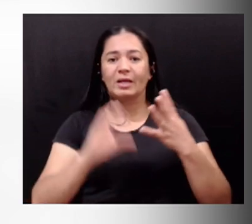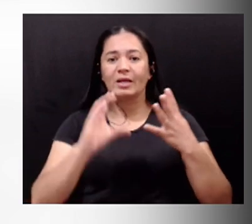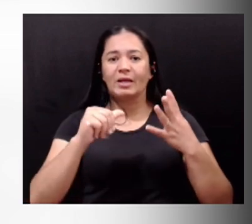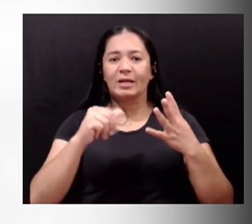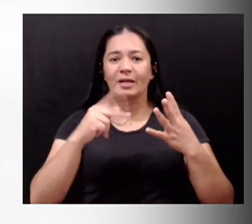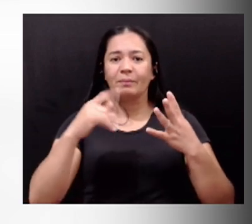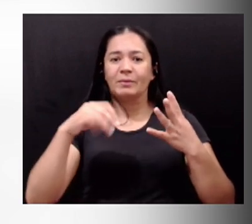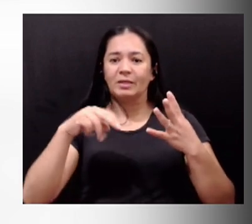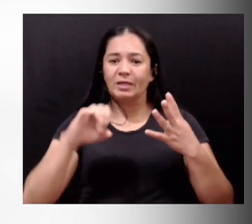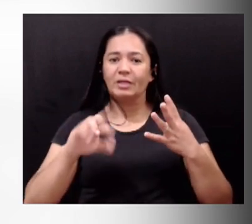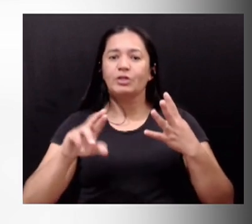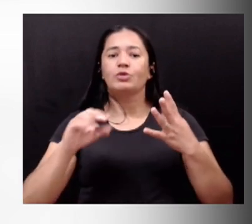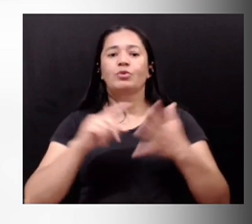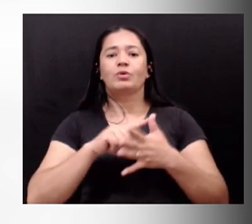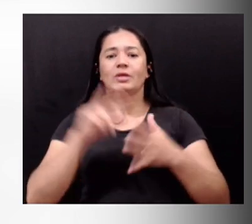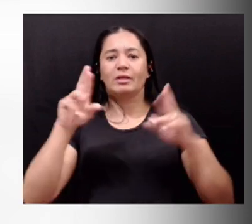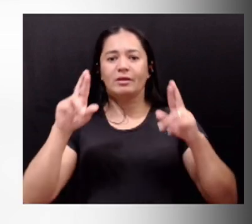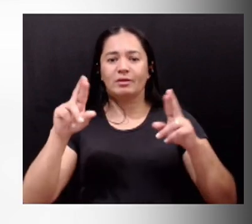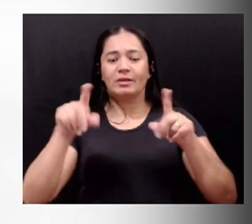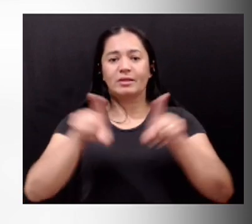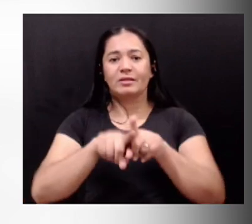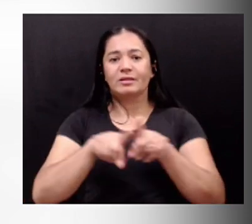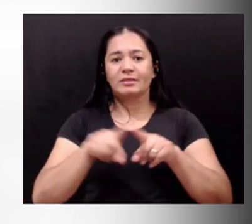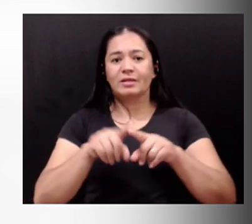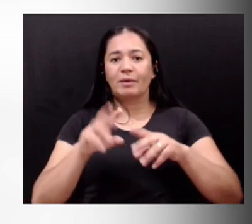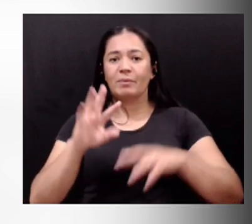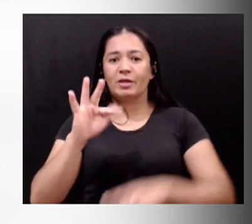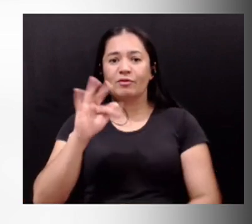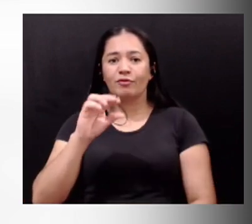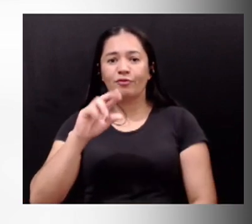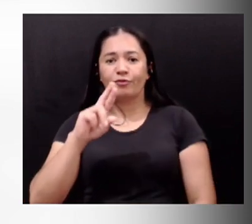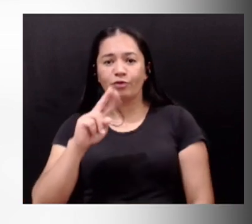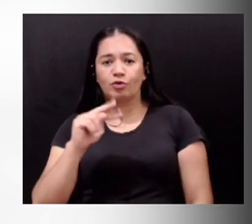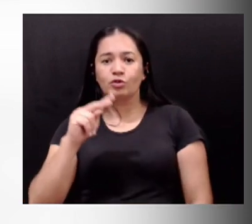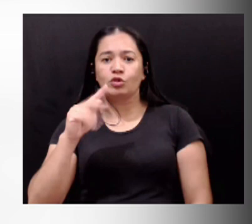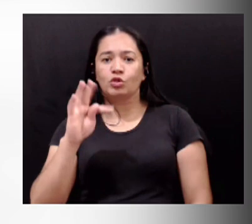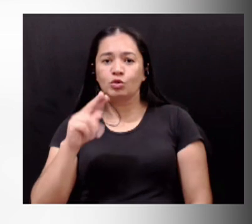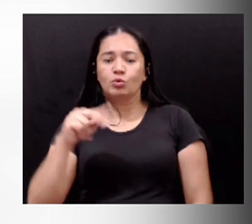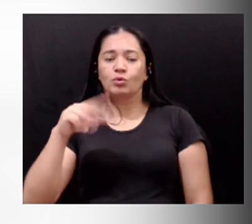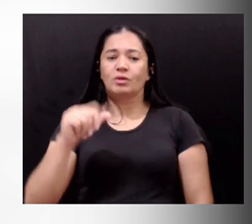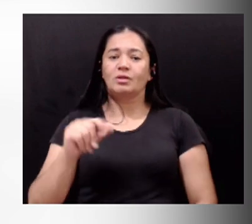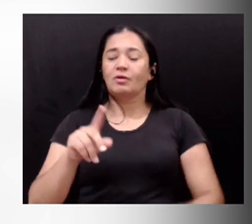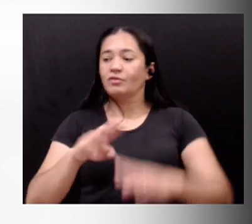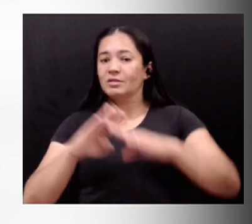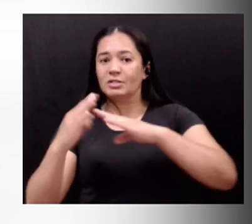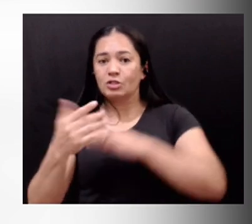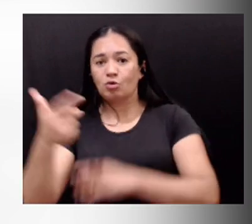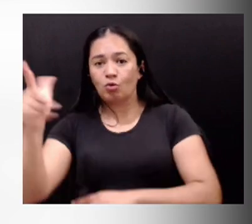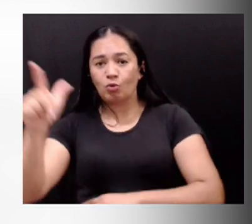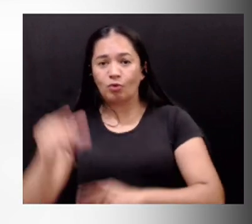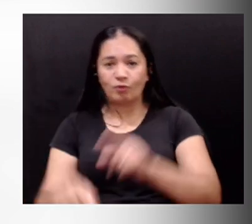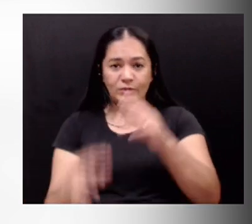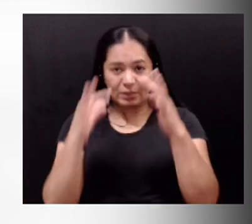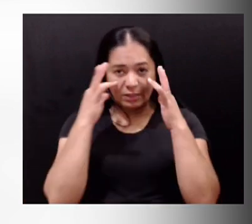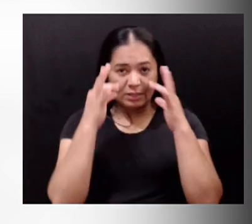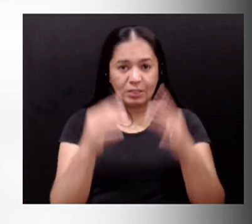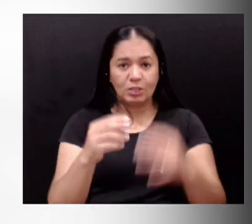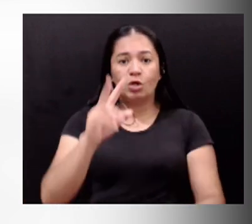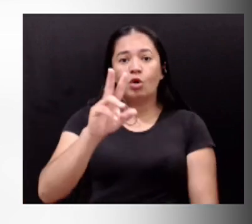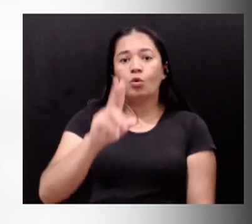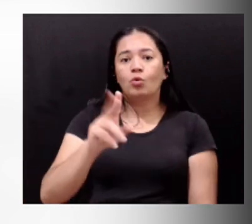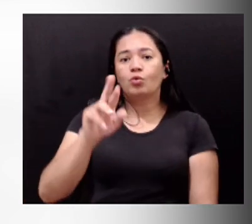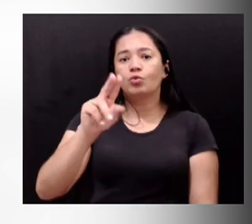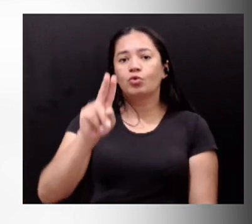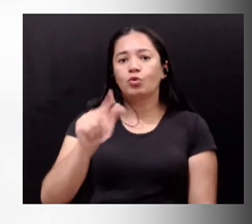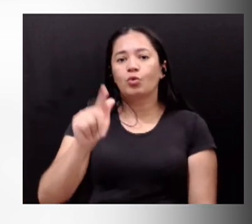Esperança e Recanto Fortuna. Para quem mora no sudoeste, precisa prestar atenção, você do Jardim Uruguai e também do Jardim